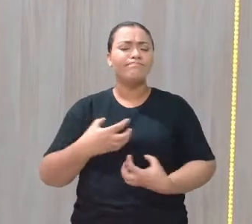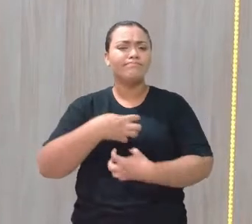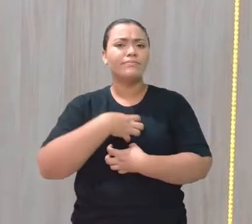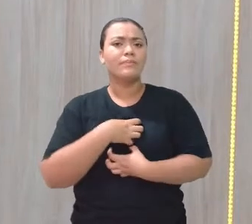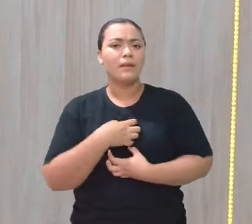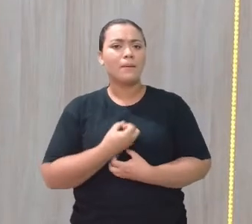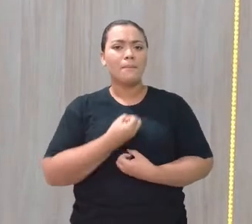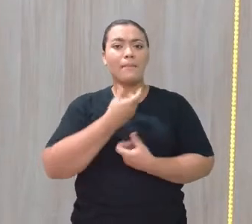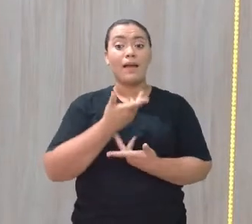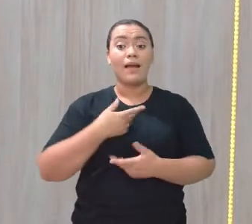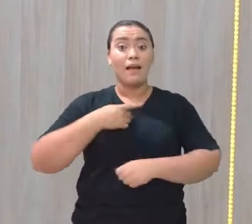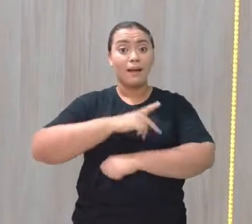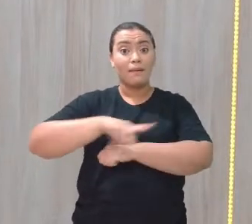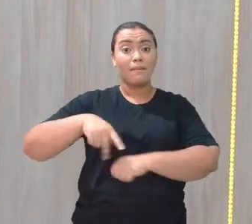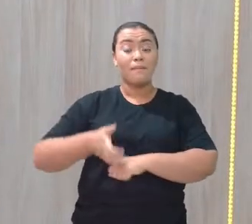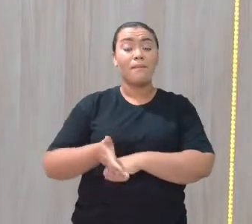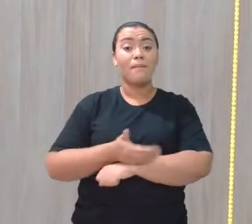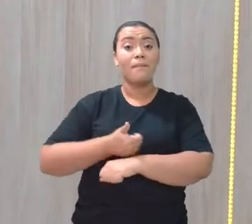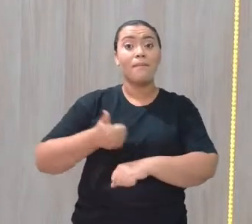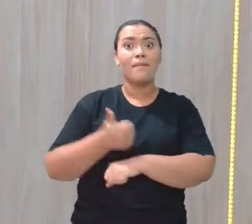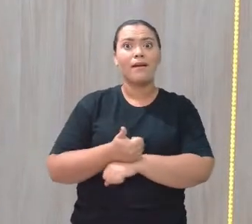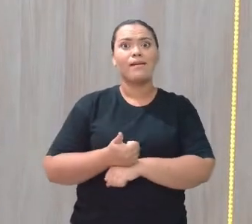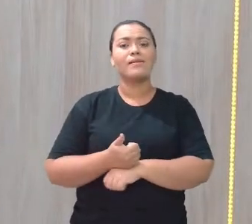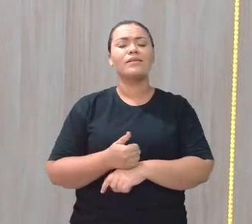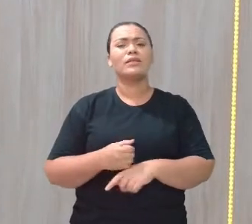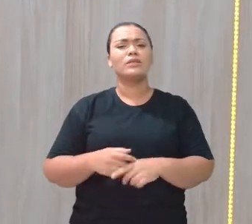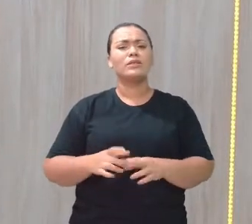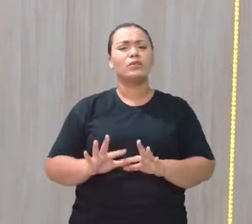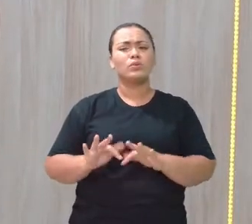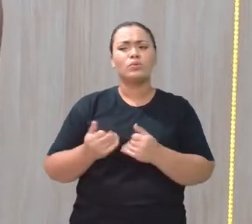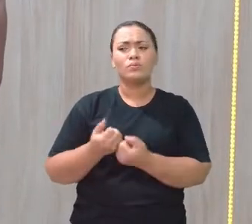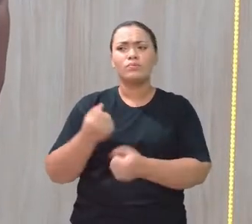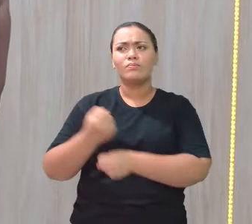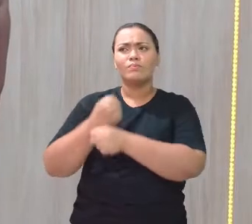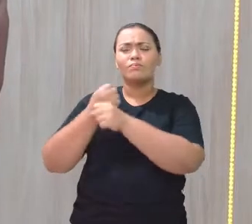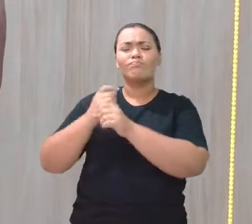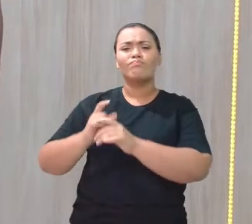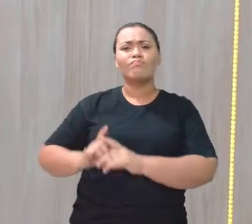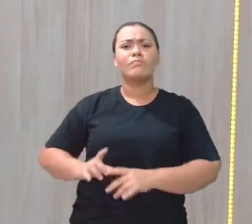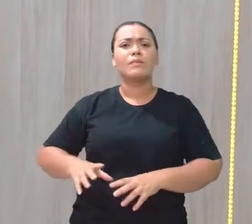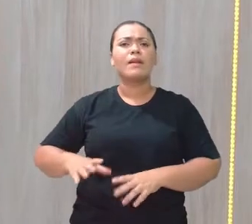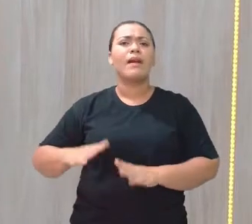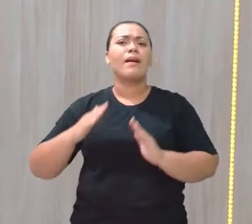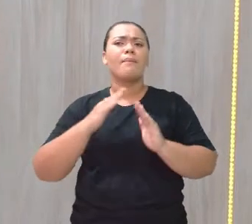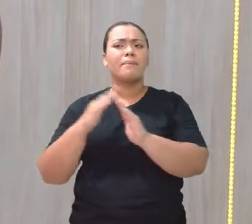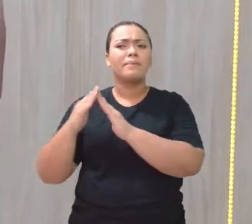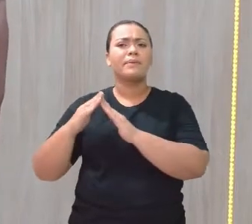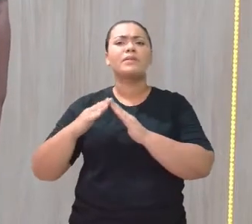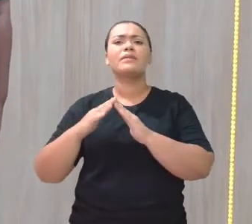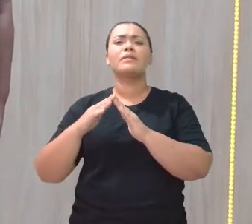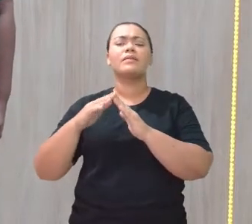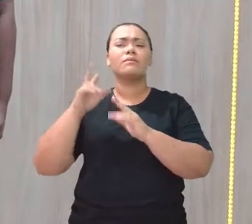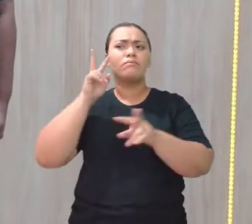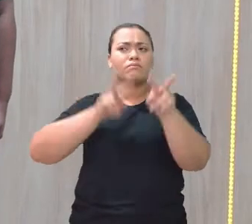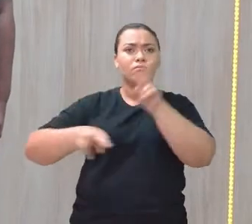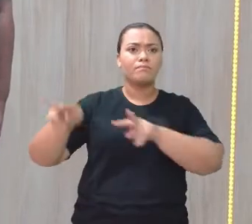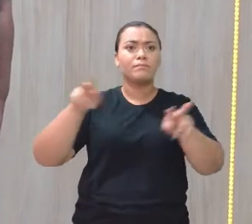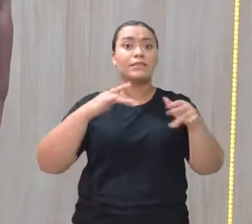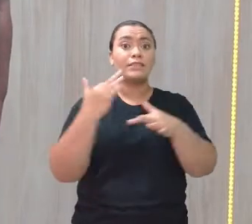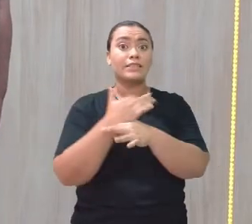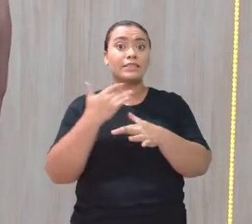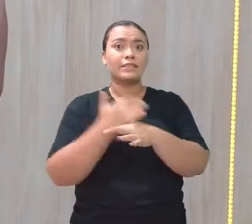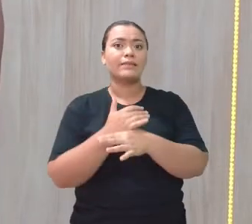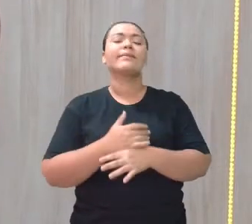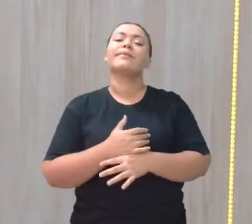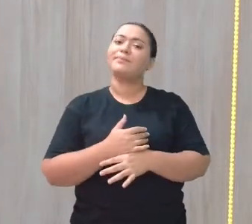contemplados com aquela arquitetura toda ao redor, com todas aquela urbanidade, aquela paisagem urbana,